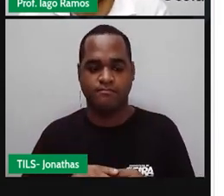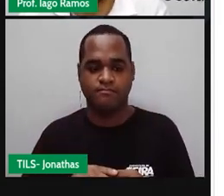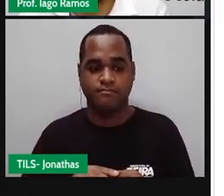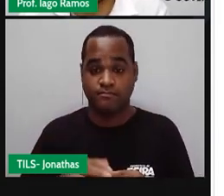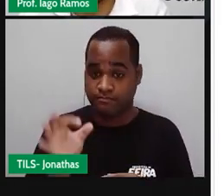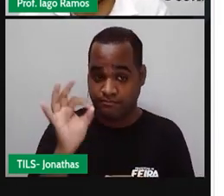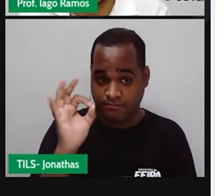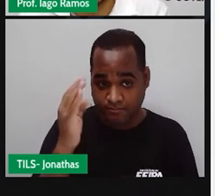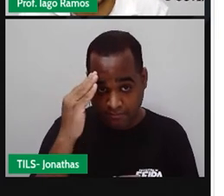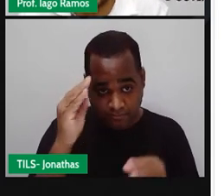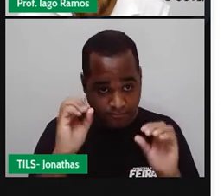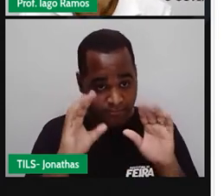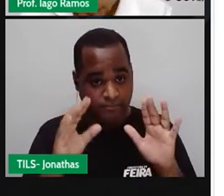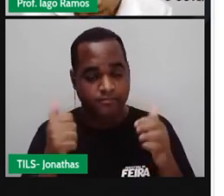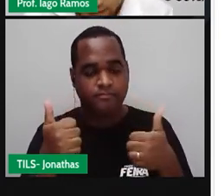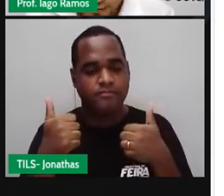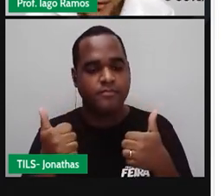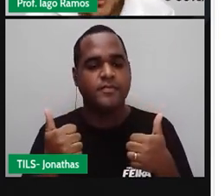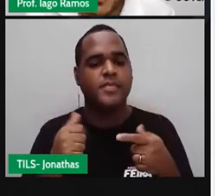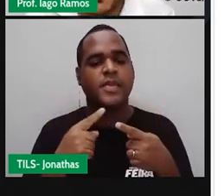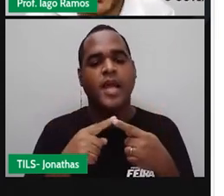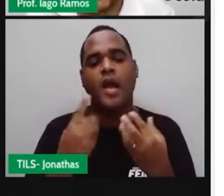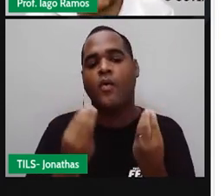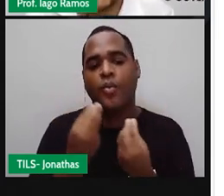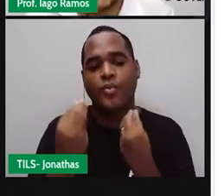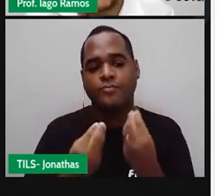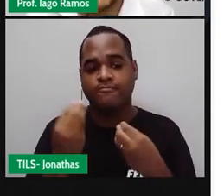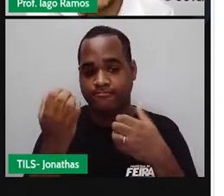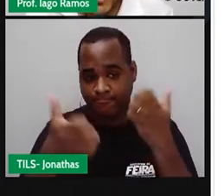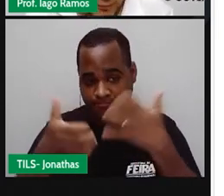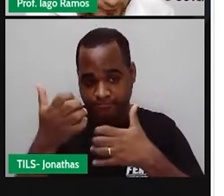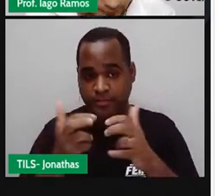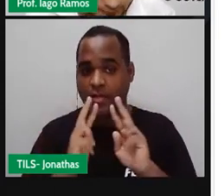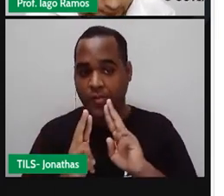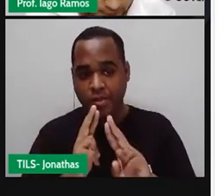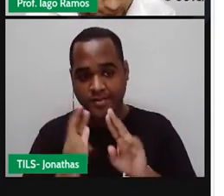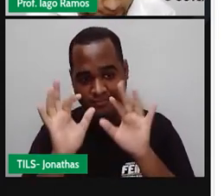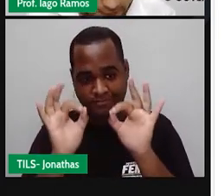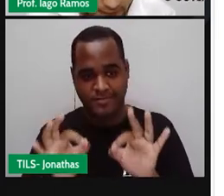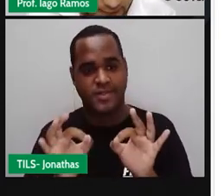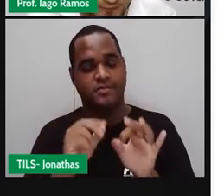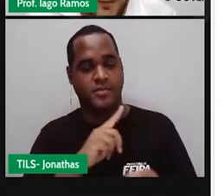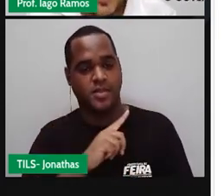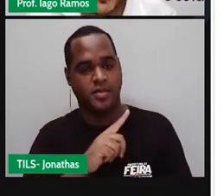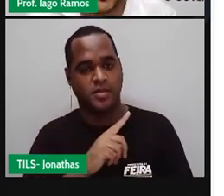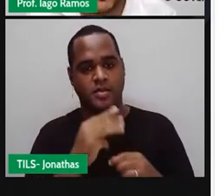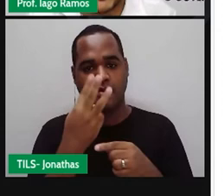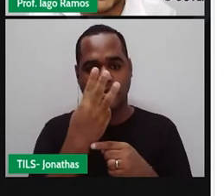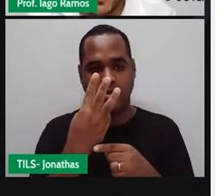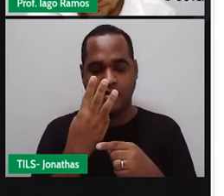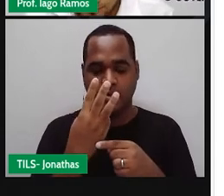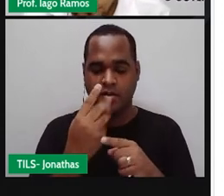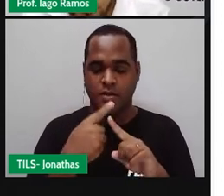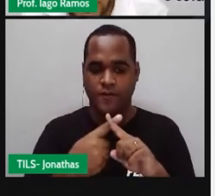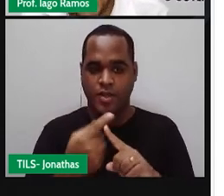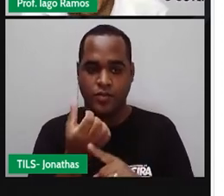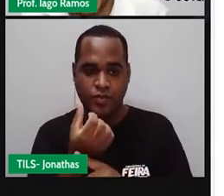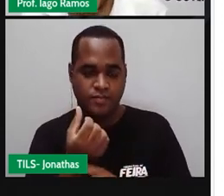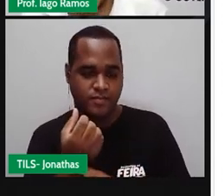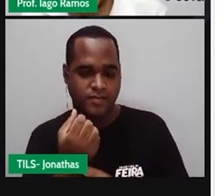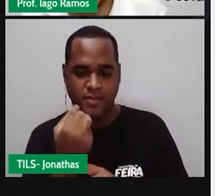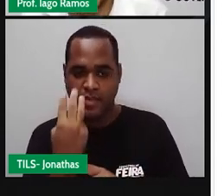Ah tá bom bom e aí a gente já vai colocar o resultado aí 3 x 2